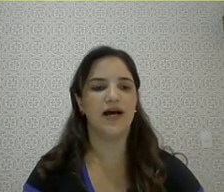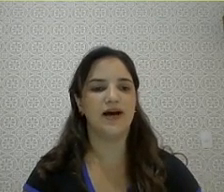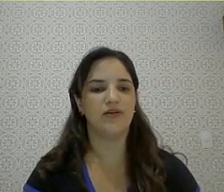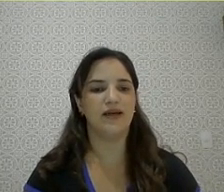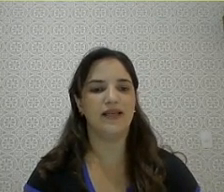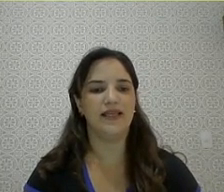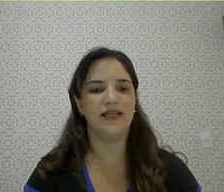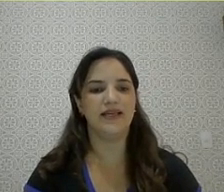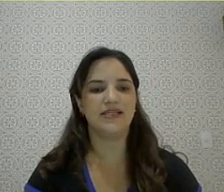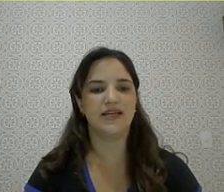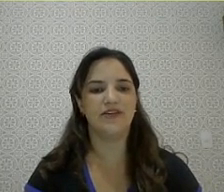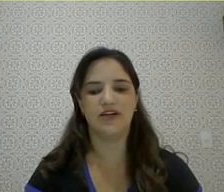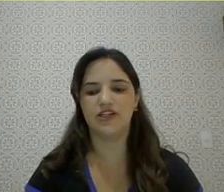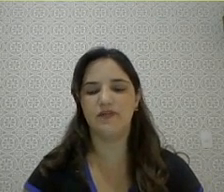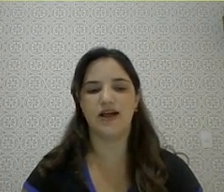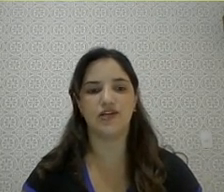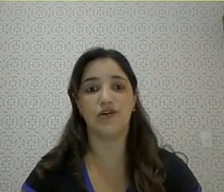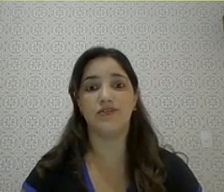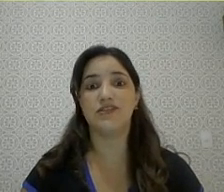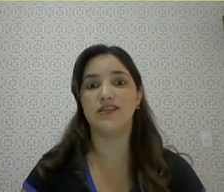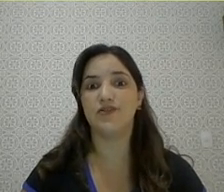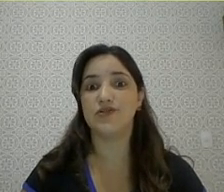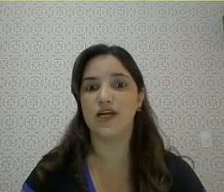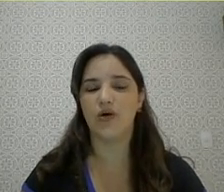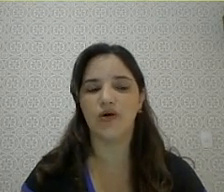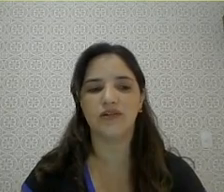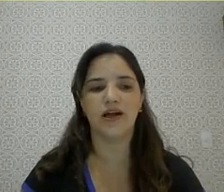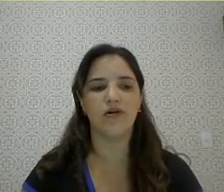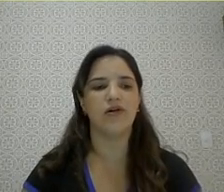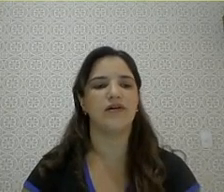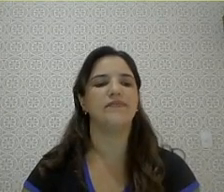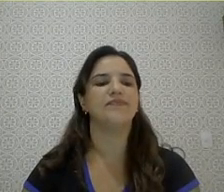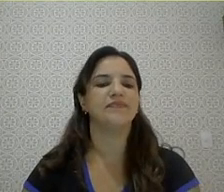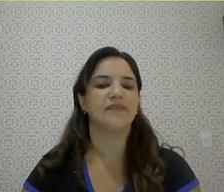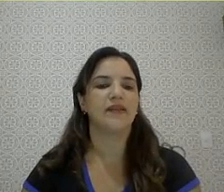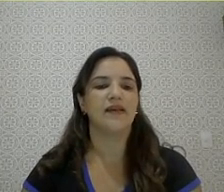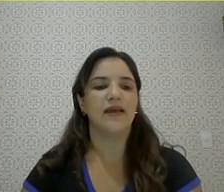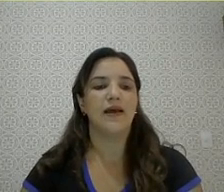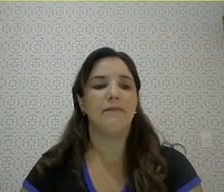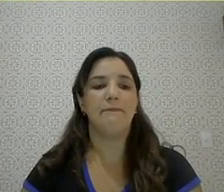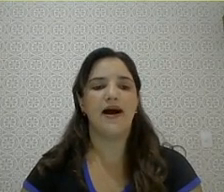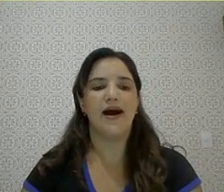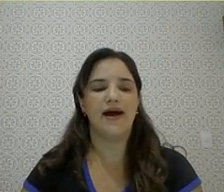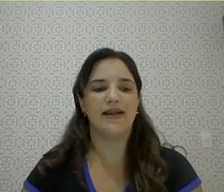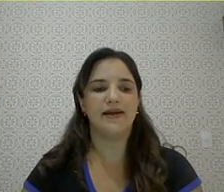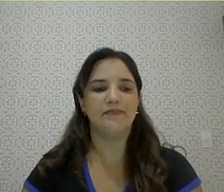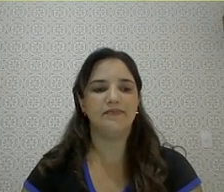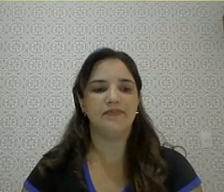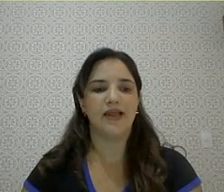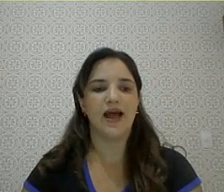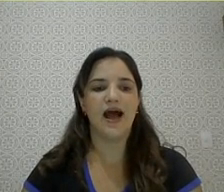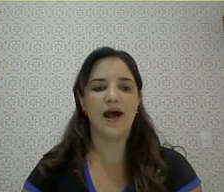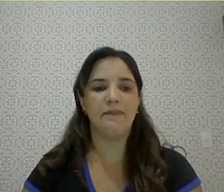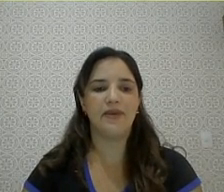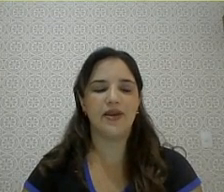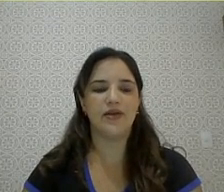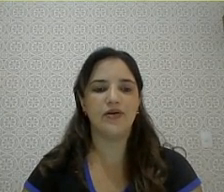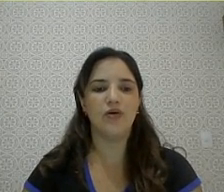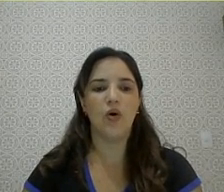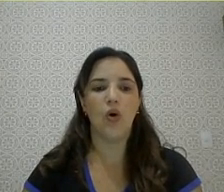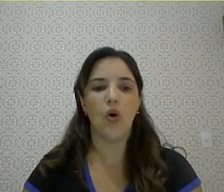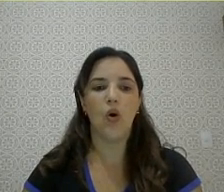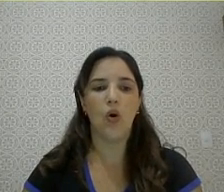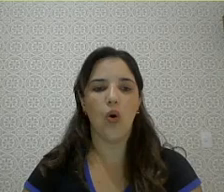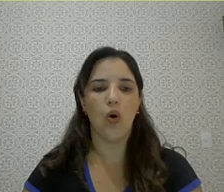Vamos pular uma linha e escrever na de baixo. Agora eu vou usar outra cor. Para